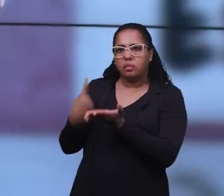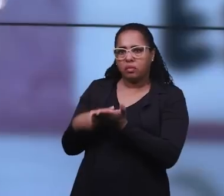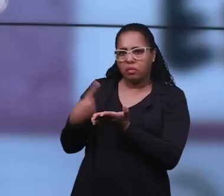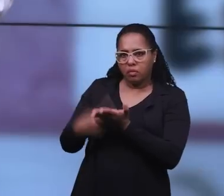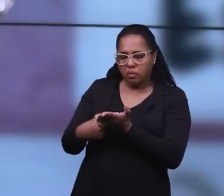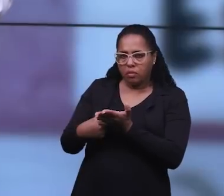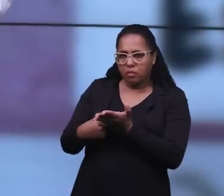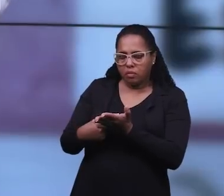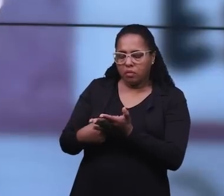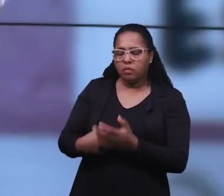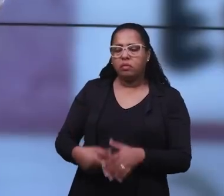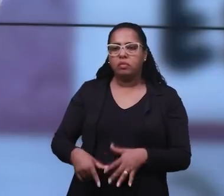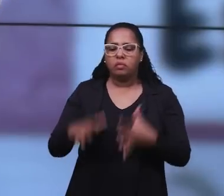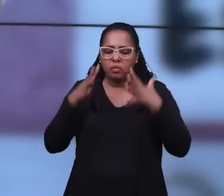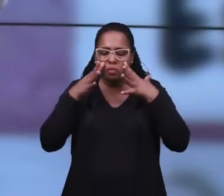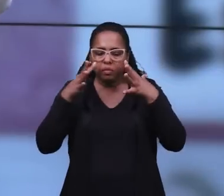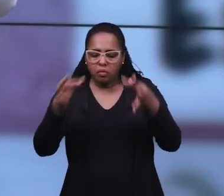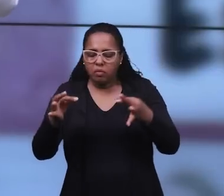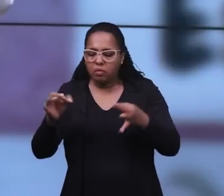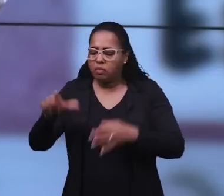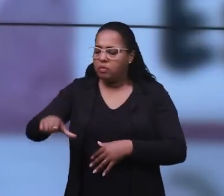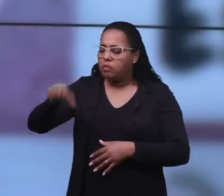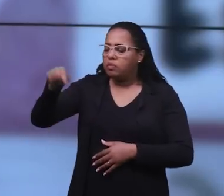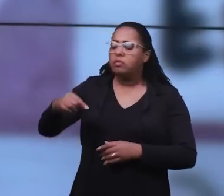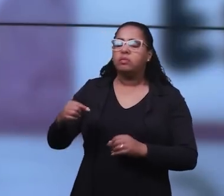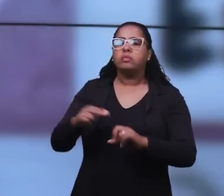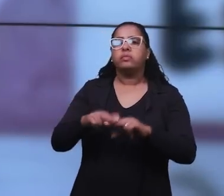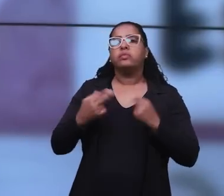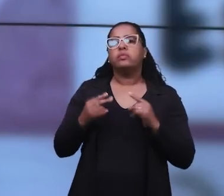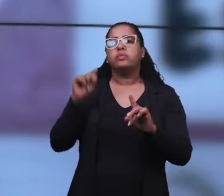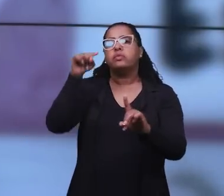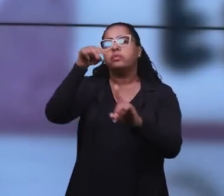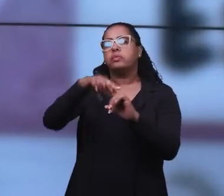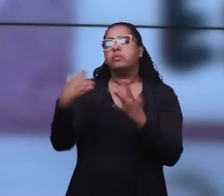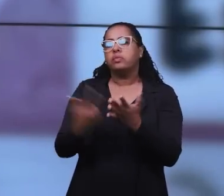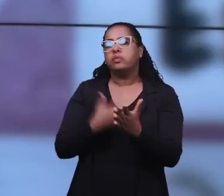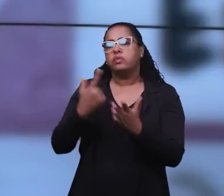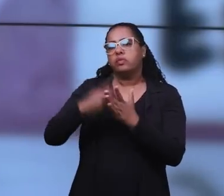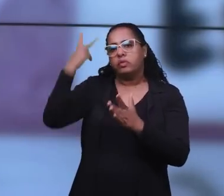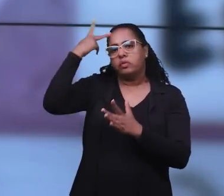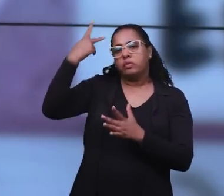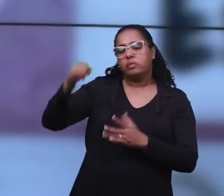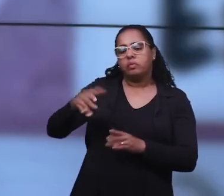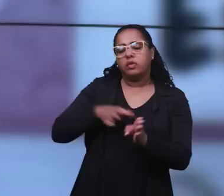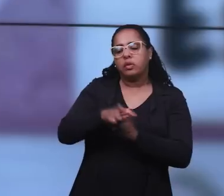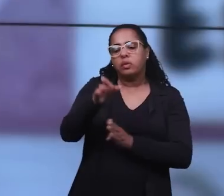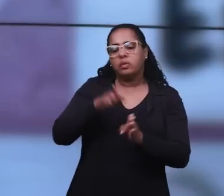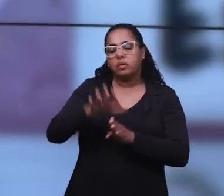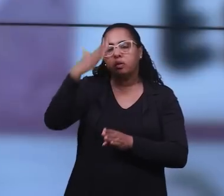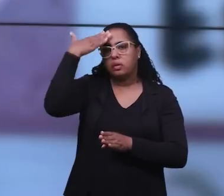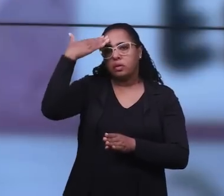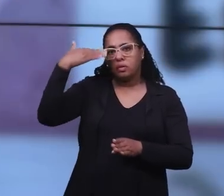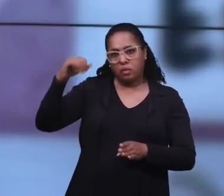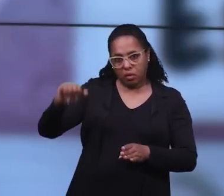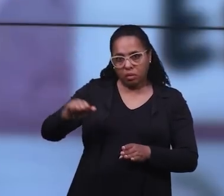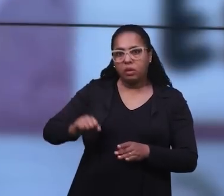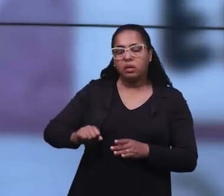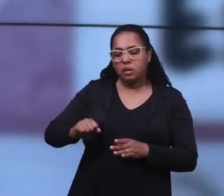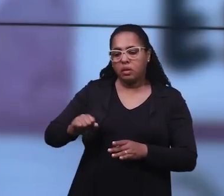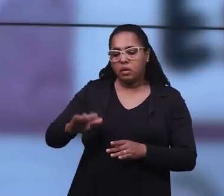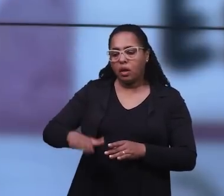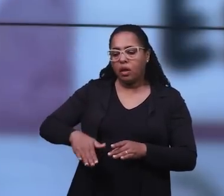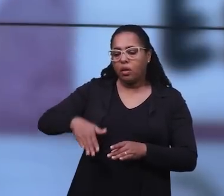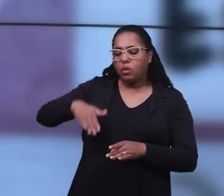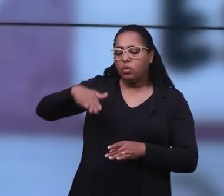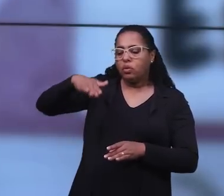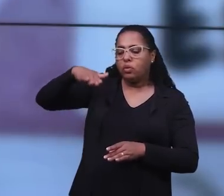de compromisso. Vigilância e definição, porque o objetivo do livro de Provérbios é orientar para a sabedoria.